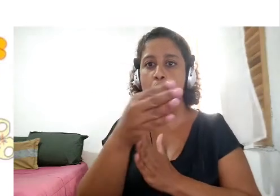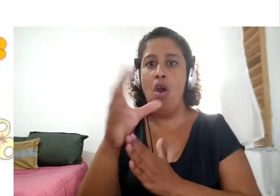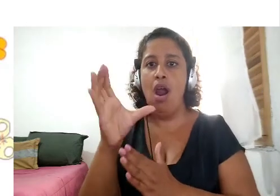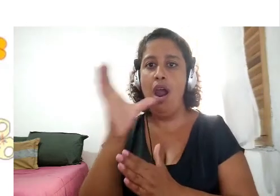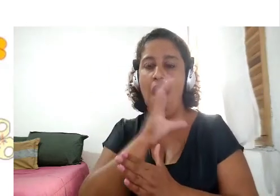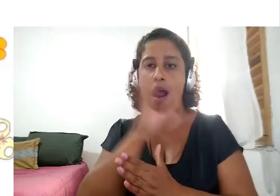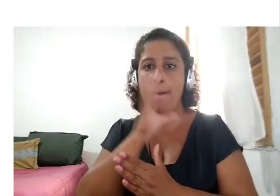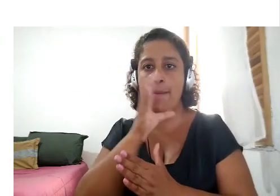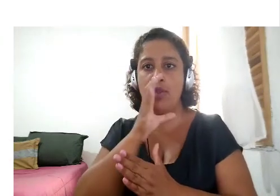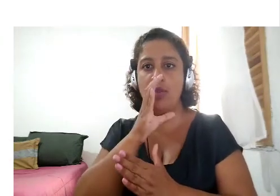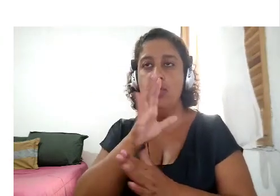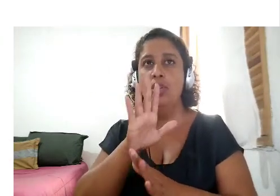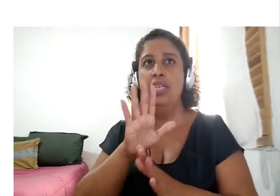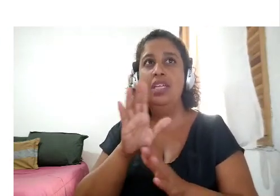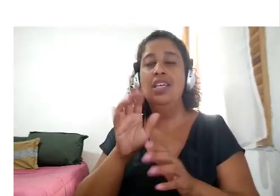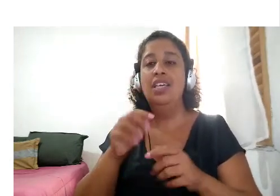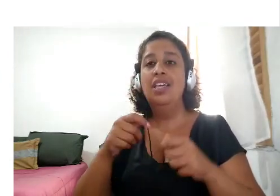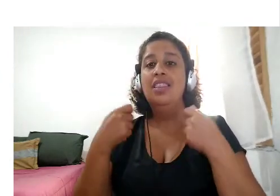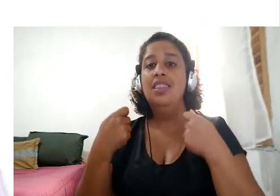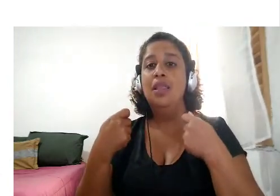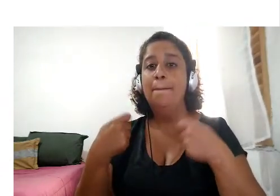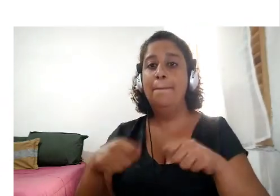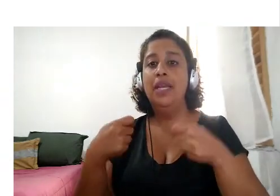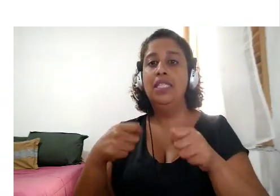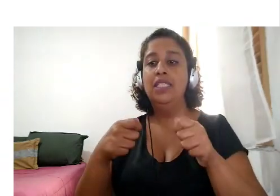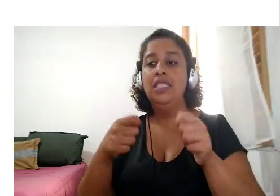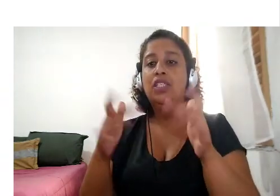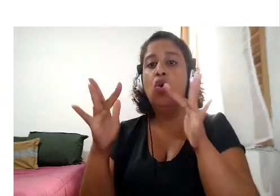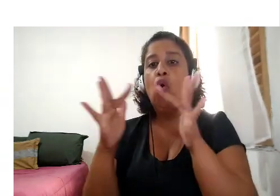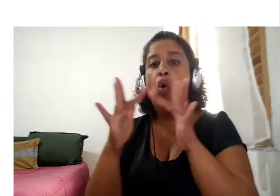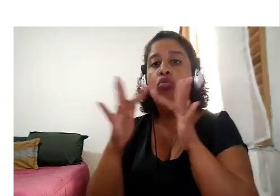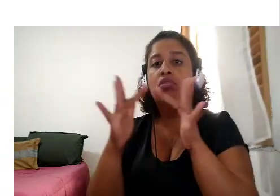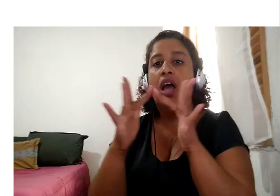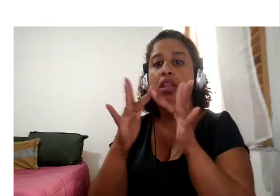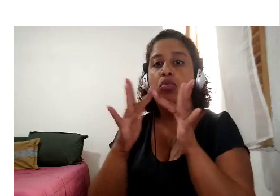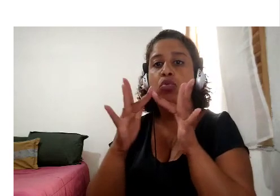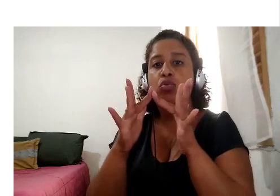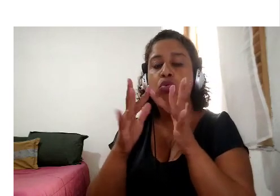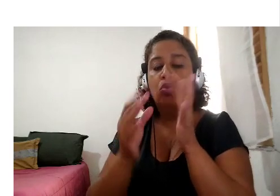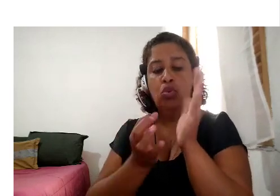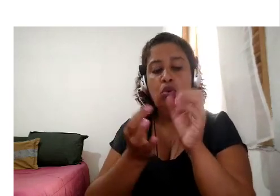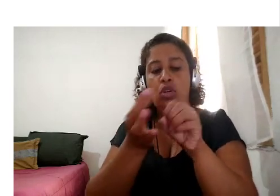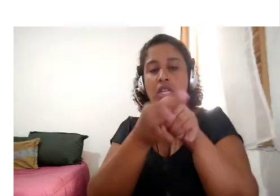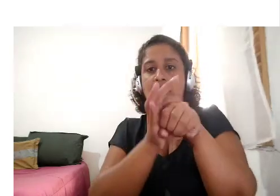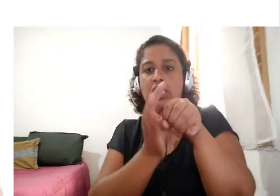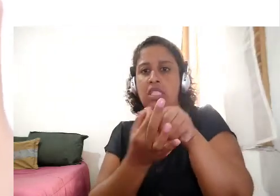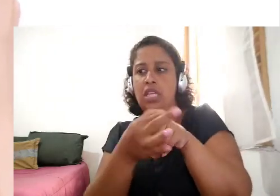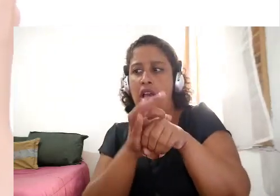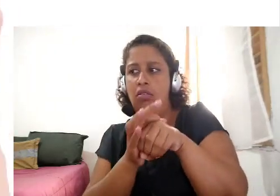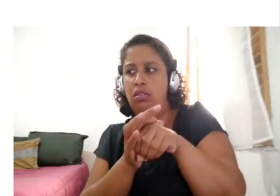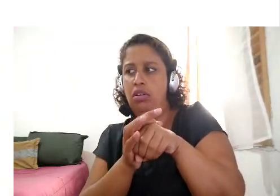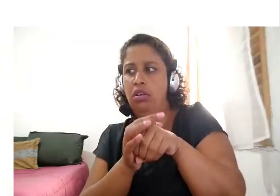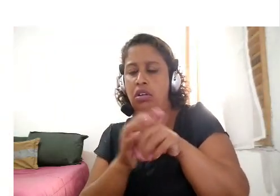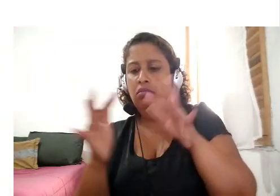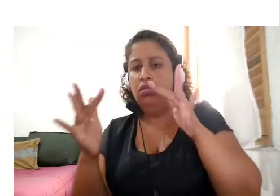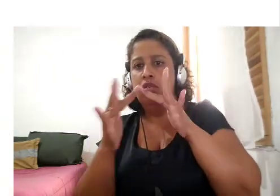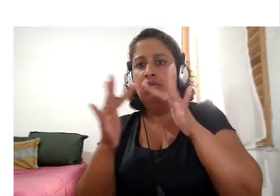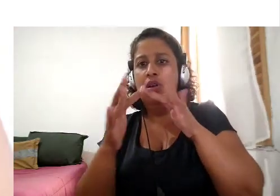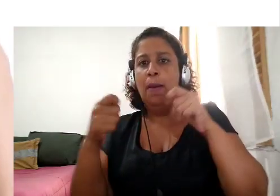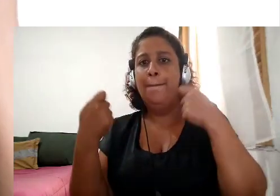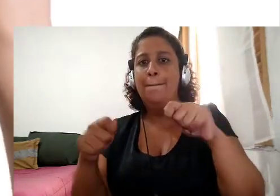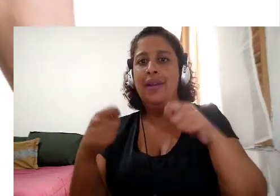diretamente. Como na sinapse elétrica, a carga é a maneira de propagação desta informação, a